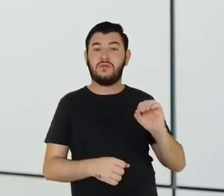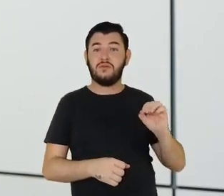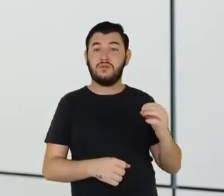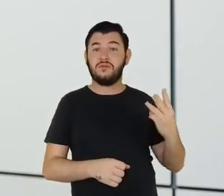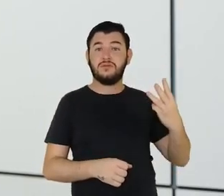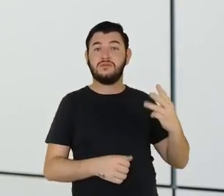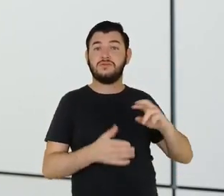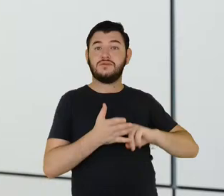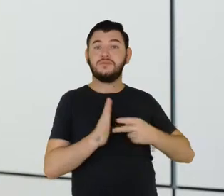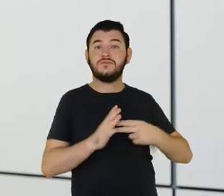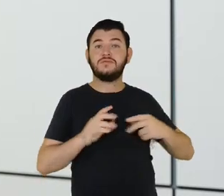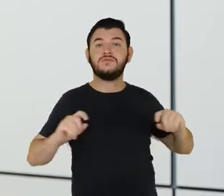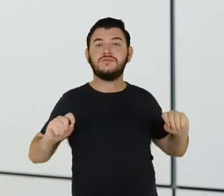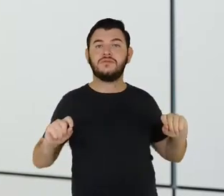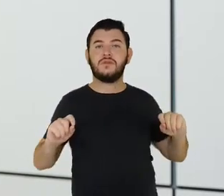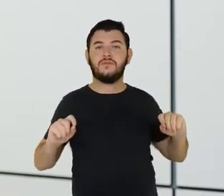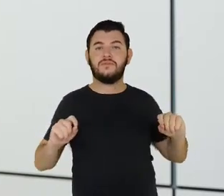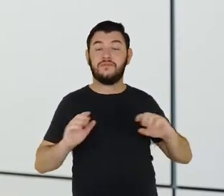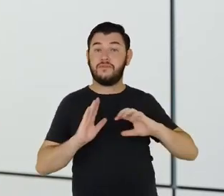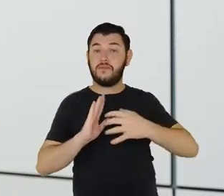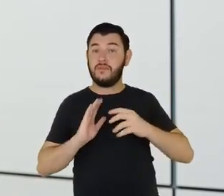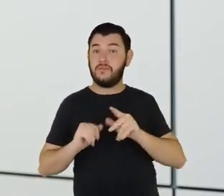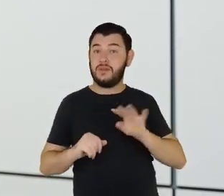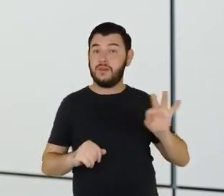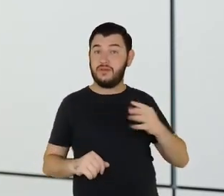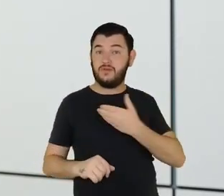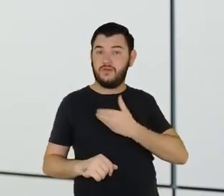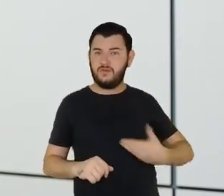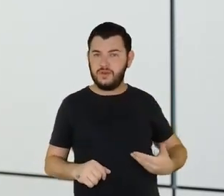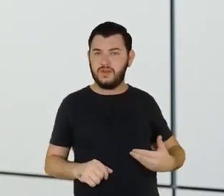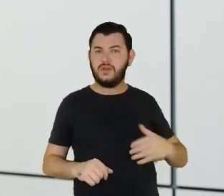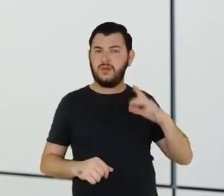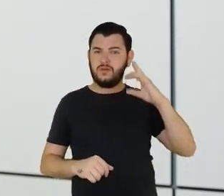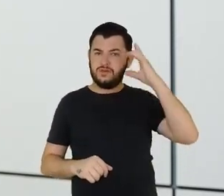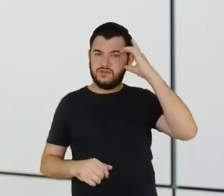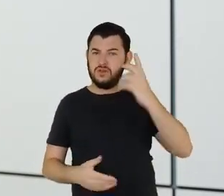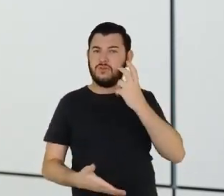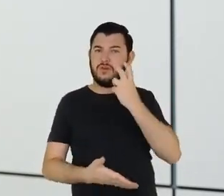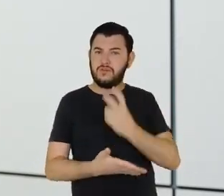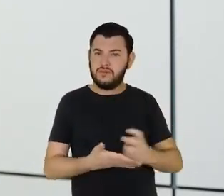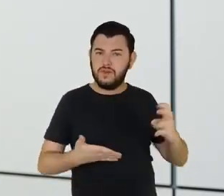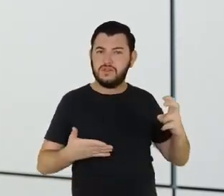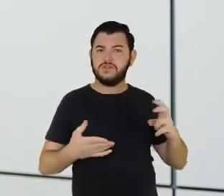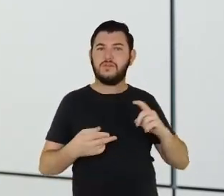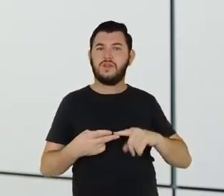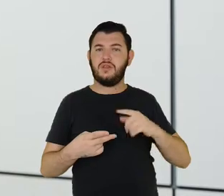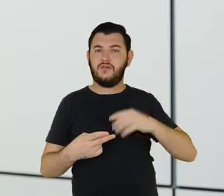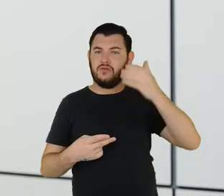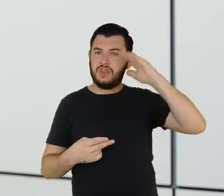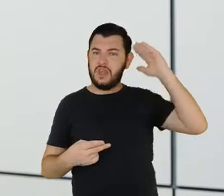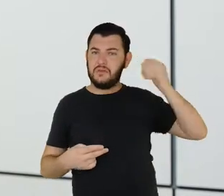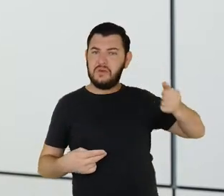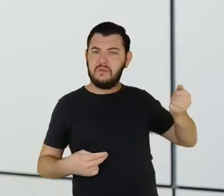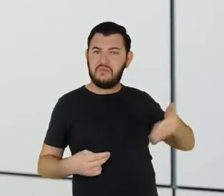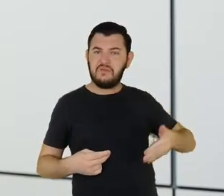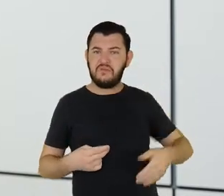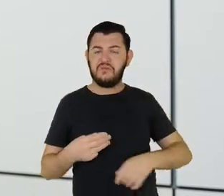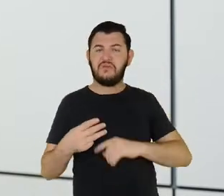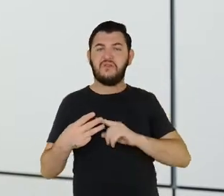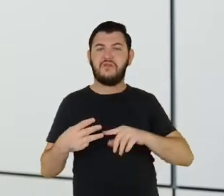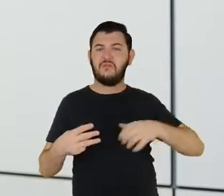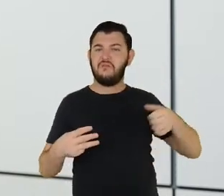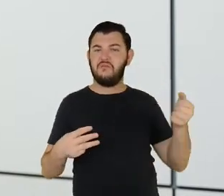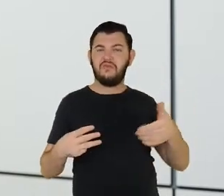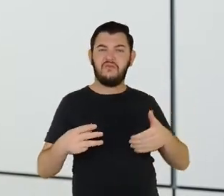teve aquela desgraça do Temer, depois a desgraça maior, que foi o mentecap do capitão, como